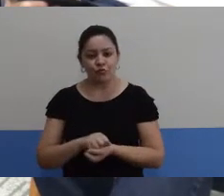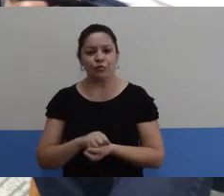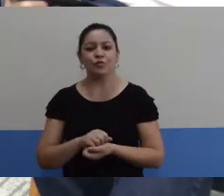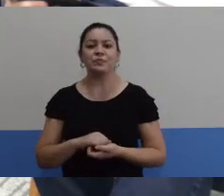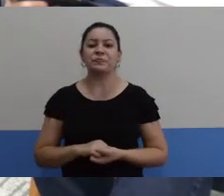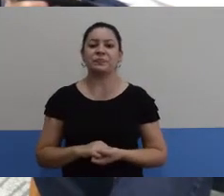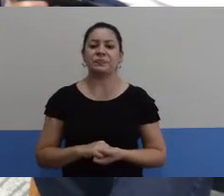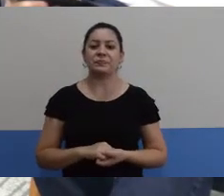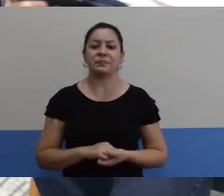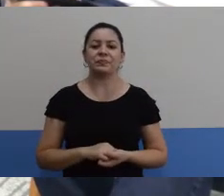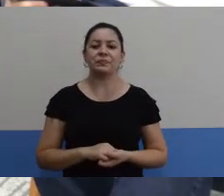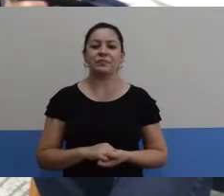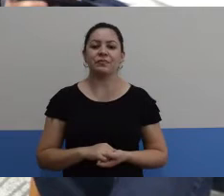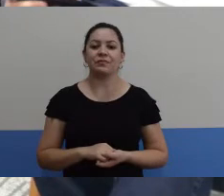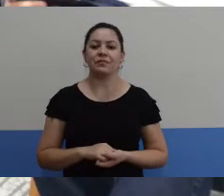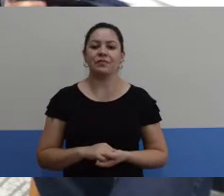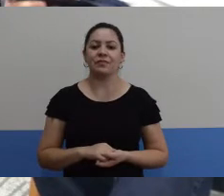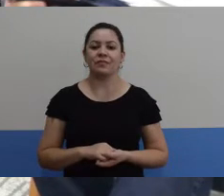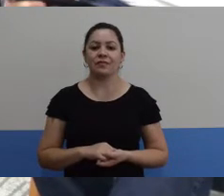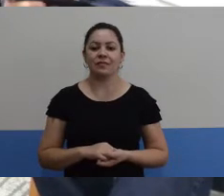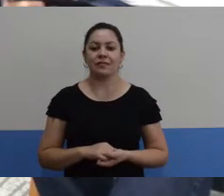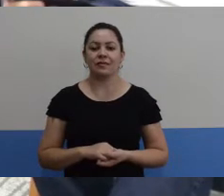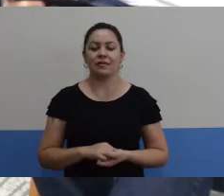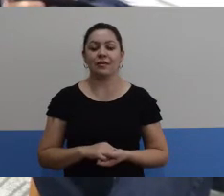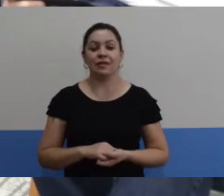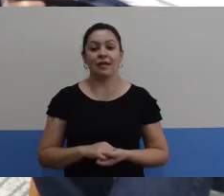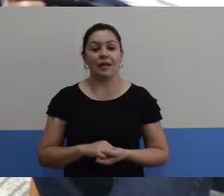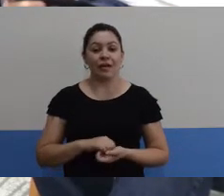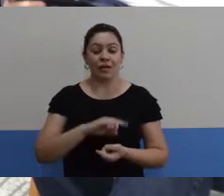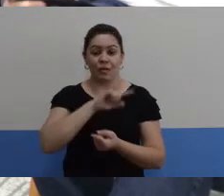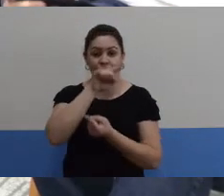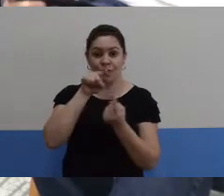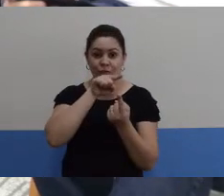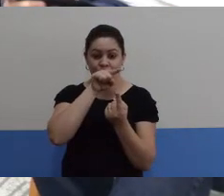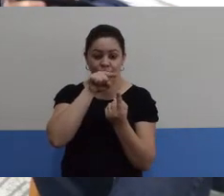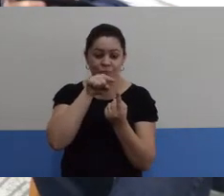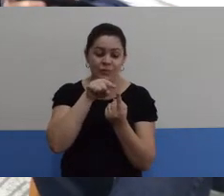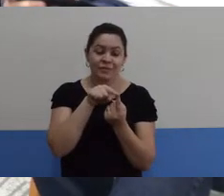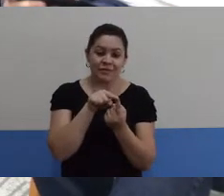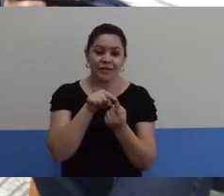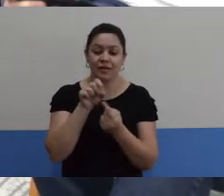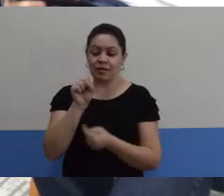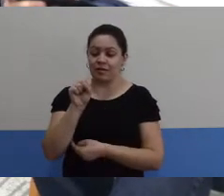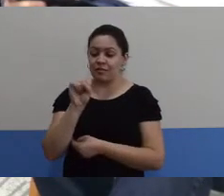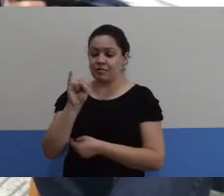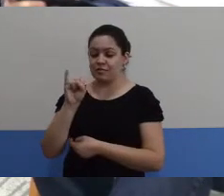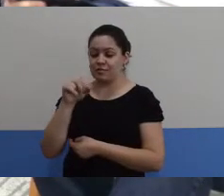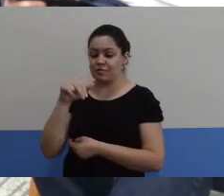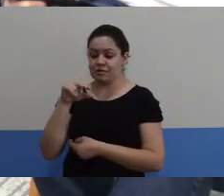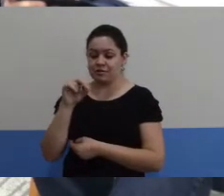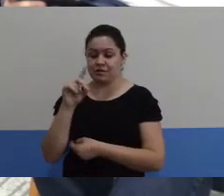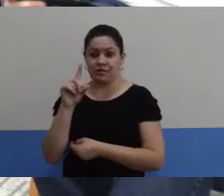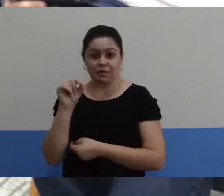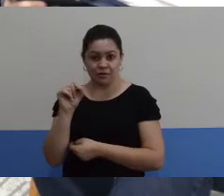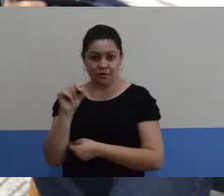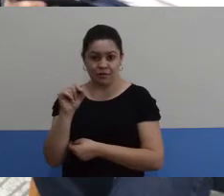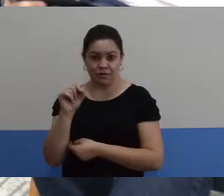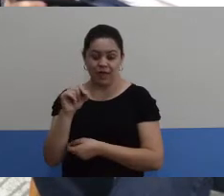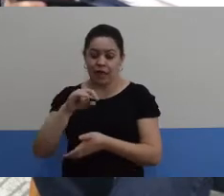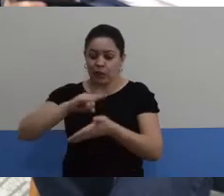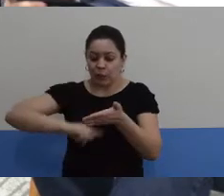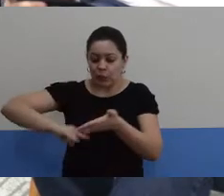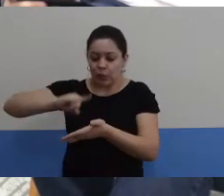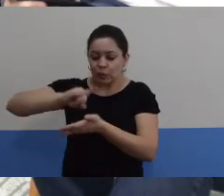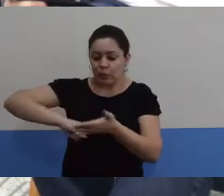Nesse sentido, é claro que o objetivo neste sínodo não é produzir mais